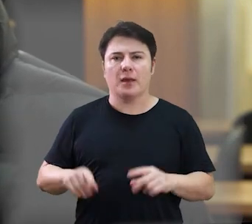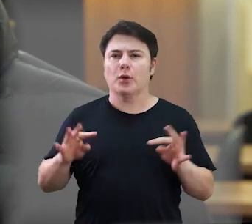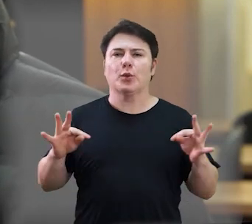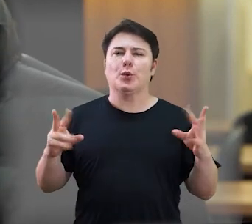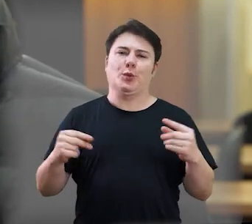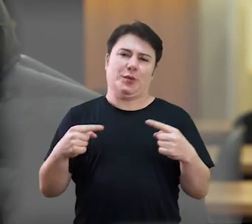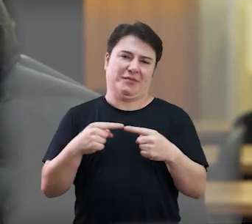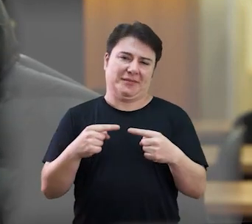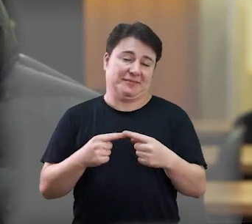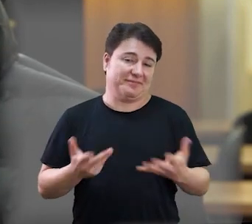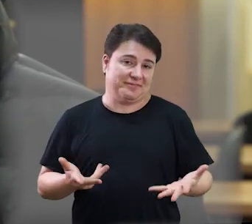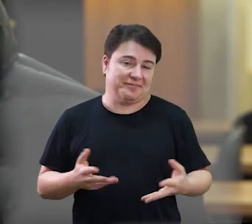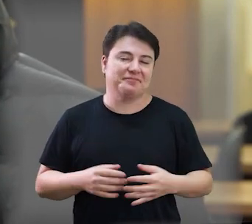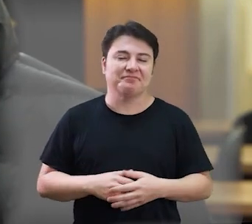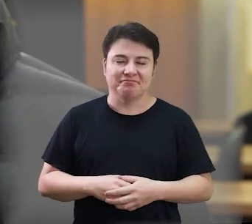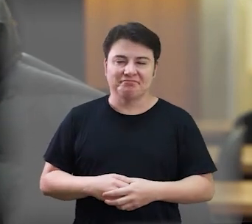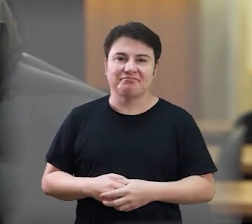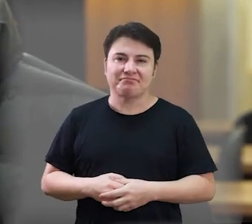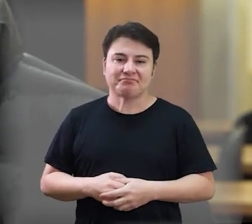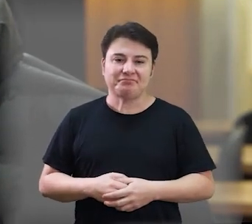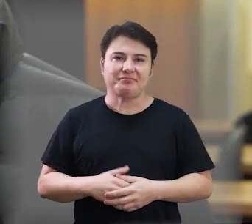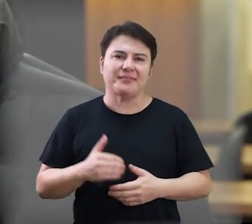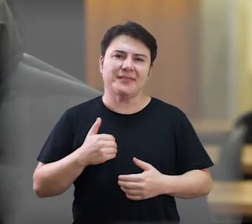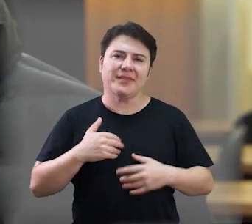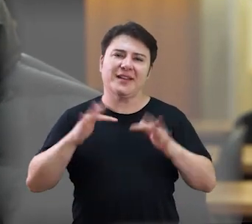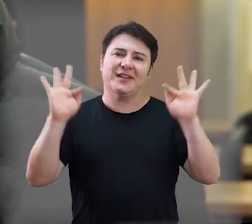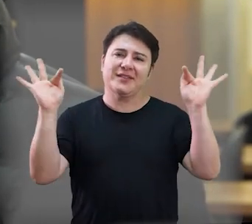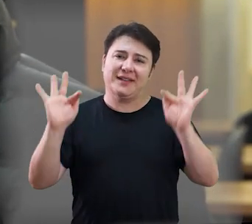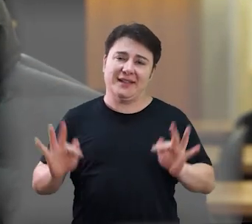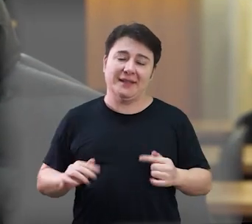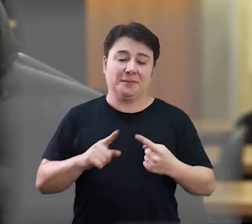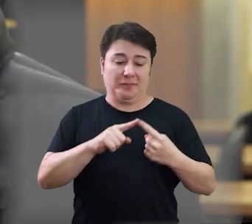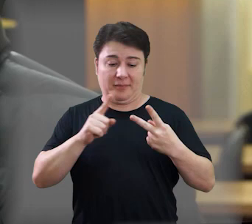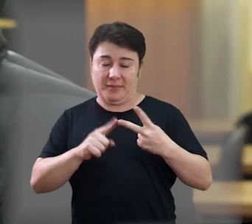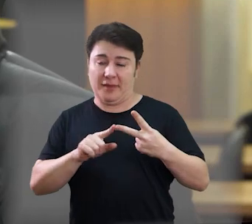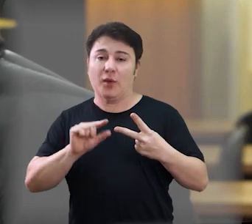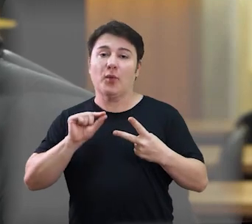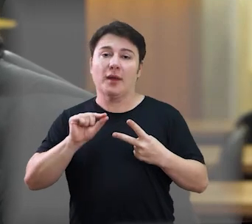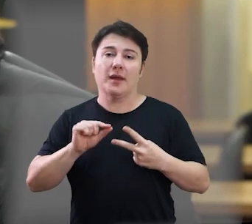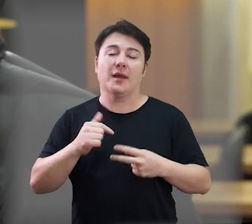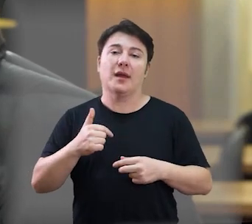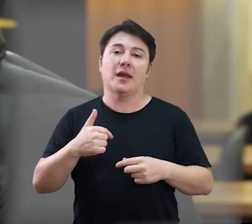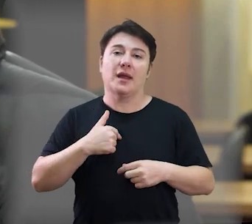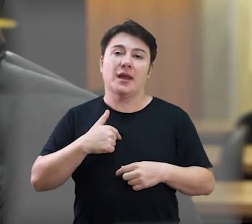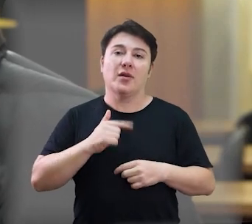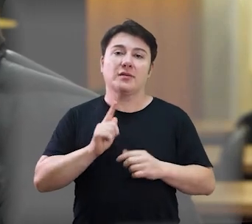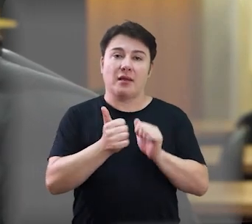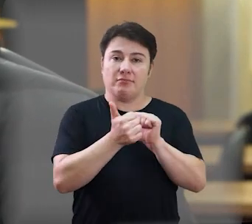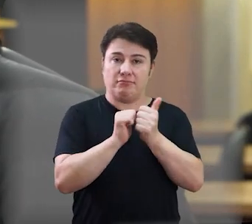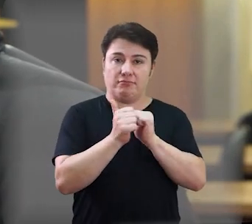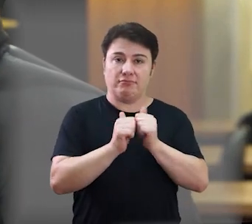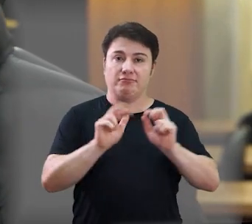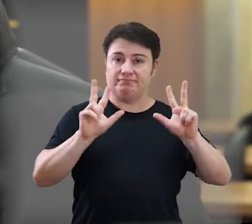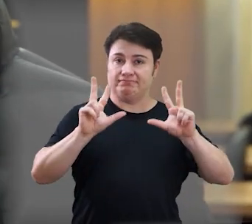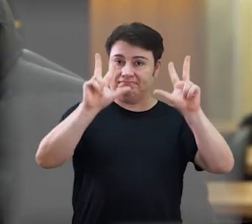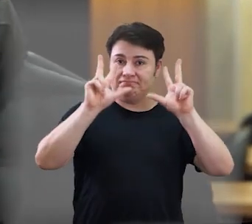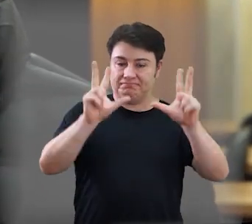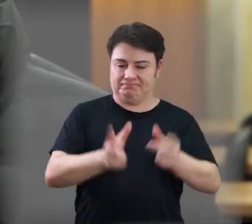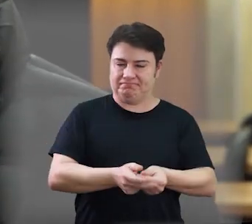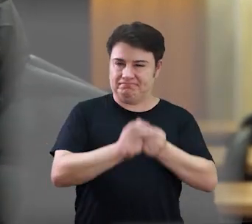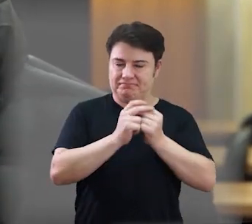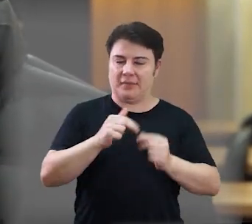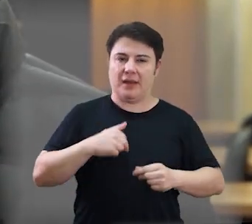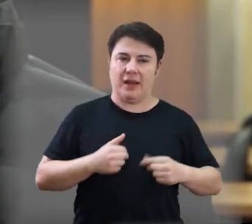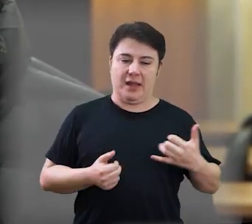isso tem tudo a ver, né? E eu sou muito feliz por isso. Outra coisa, eu fui atleta de vôlei,